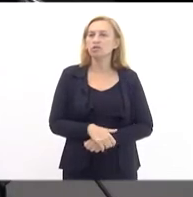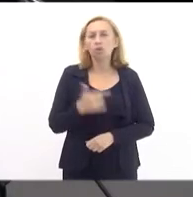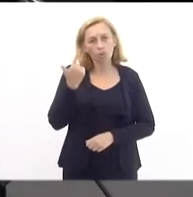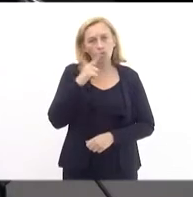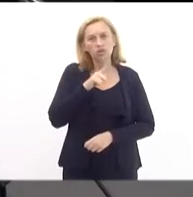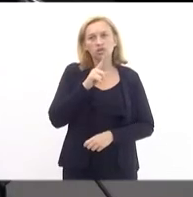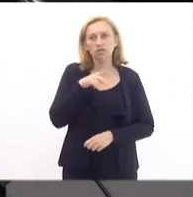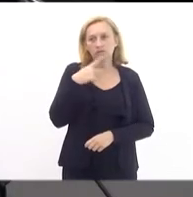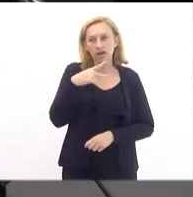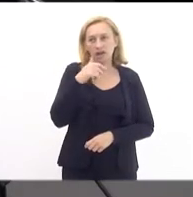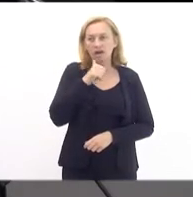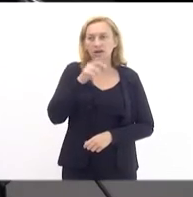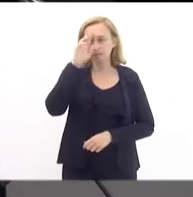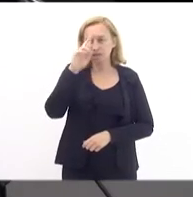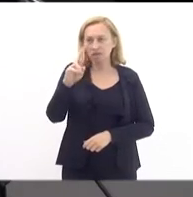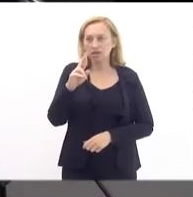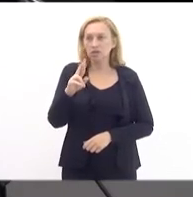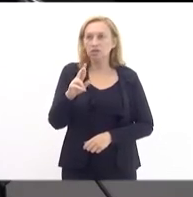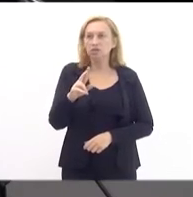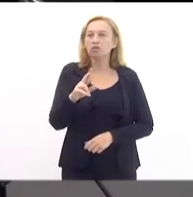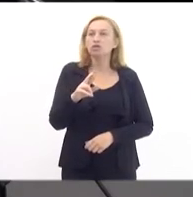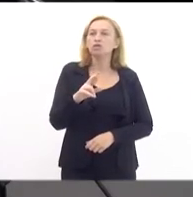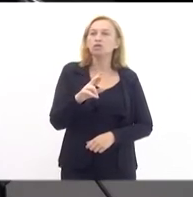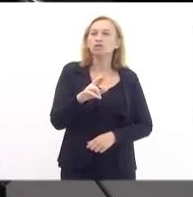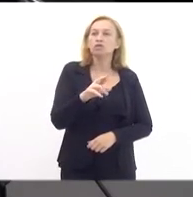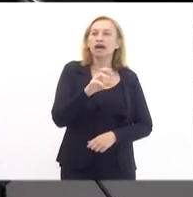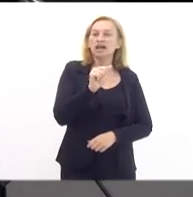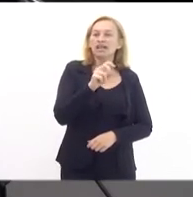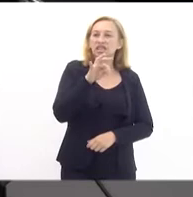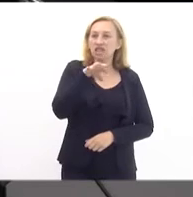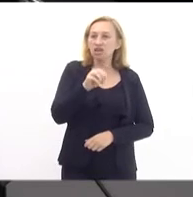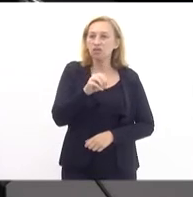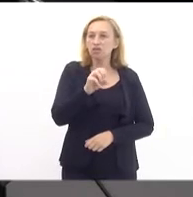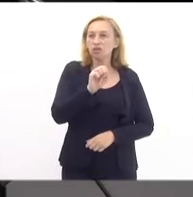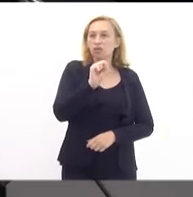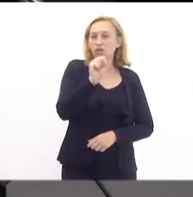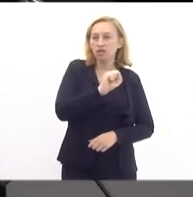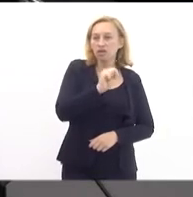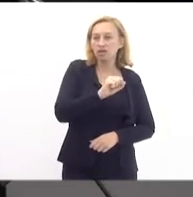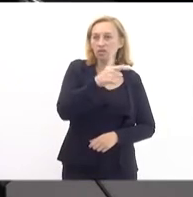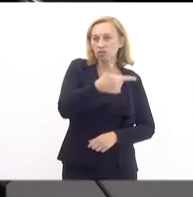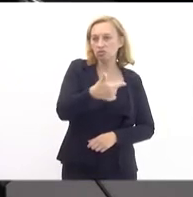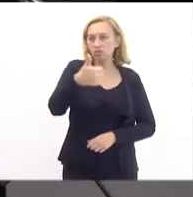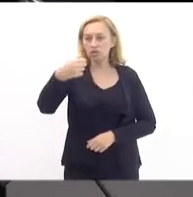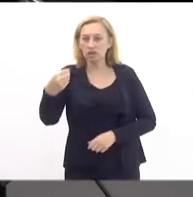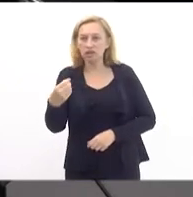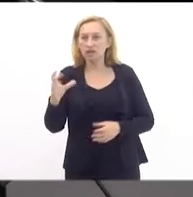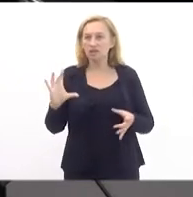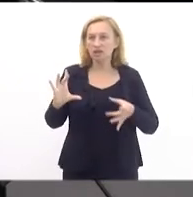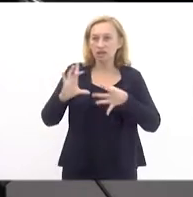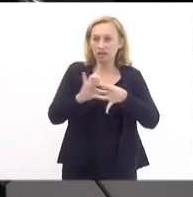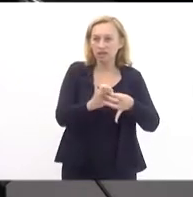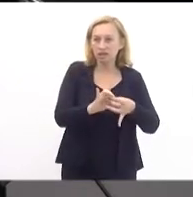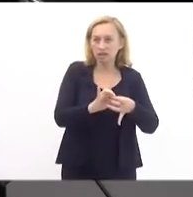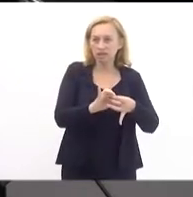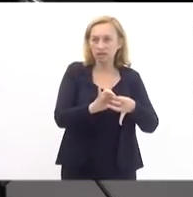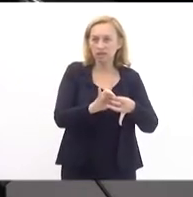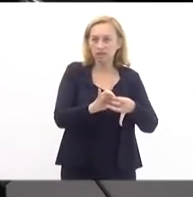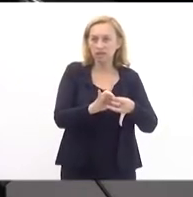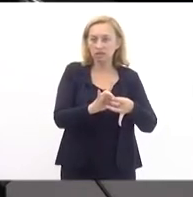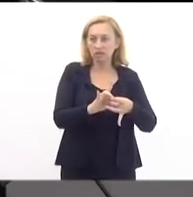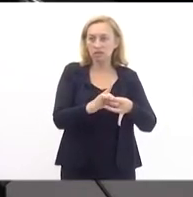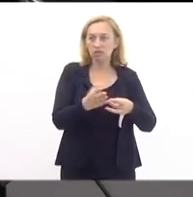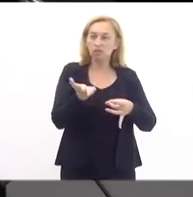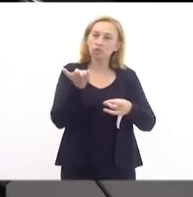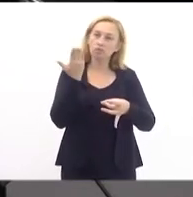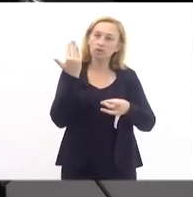dizer para a senhora os aditivos 8º, que é 2010, porque então, ele fez uma grande consolidação dos aditivos anteriores. Ótimo. Então,